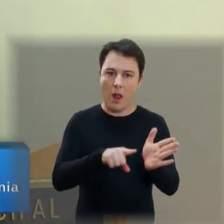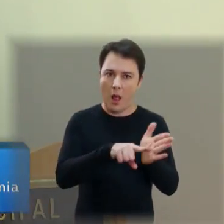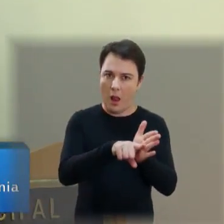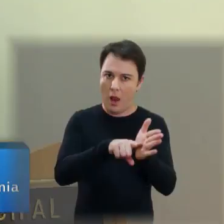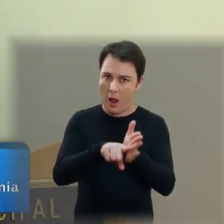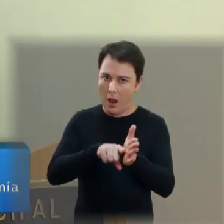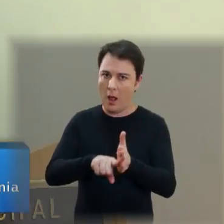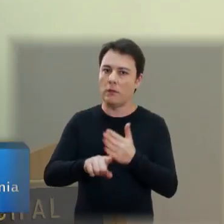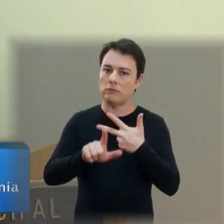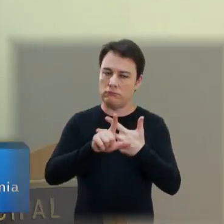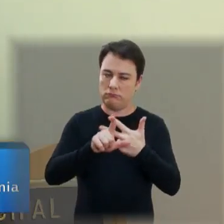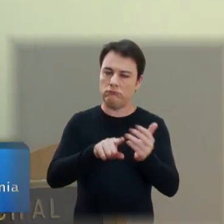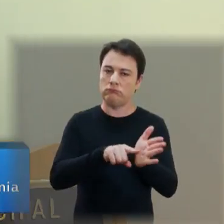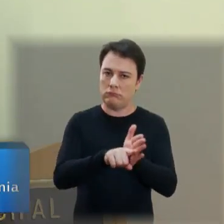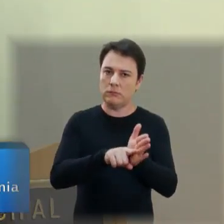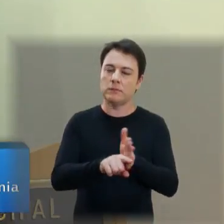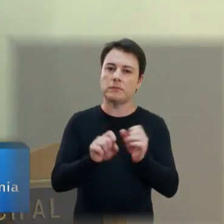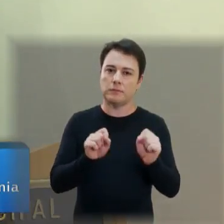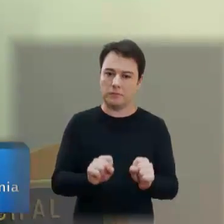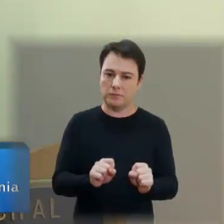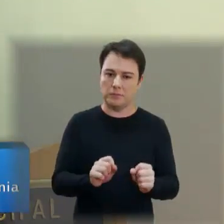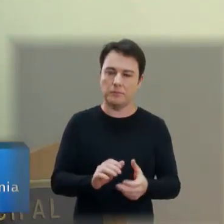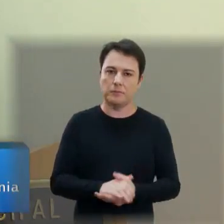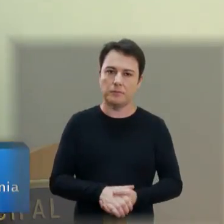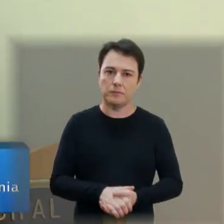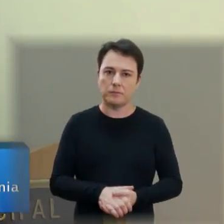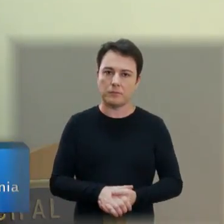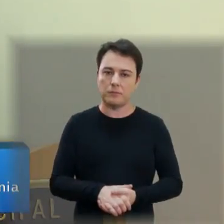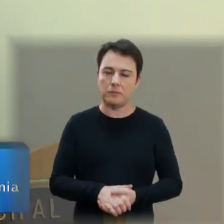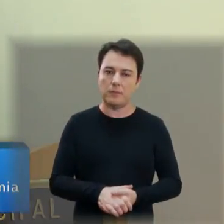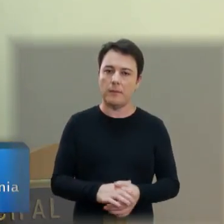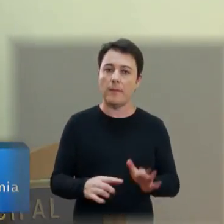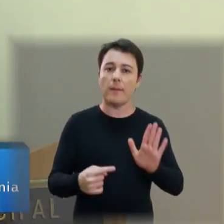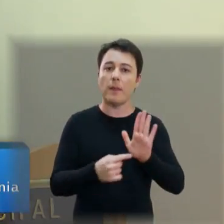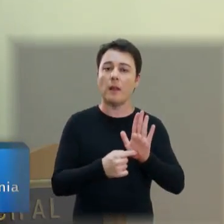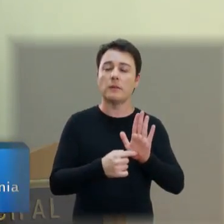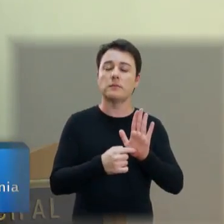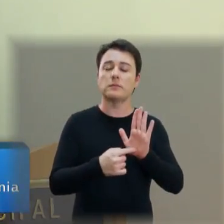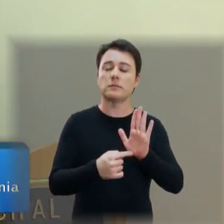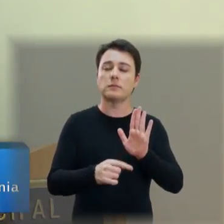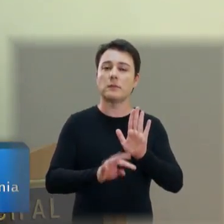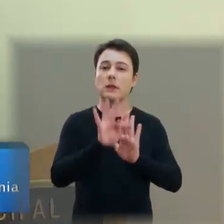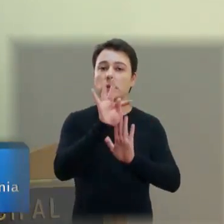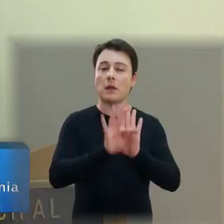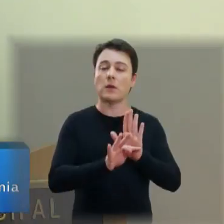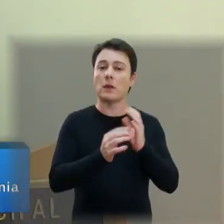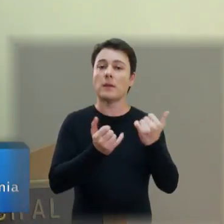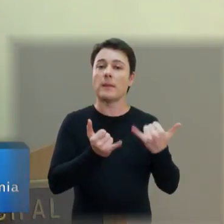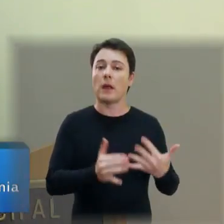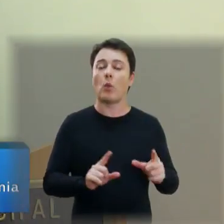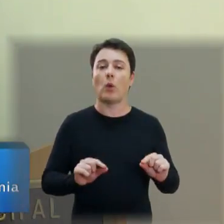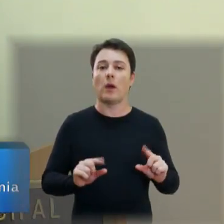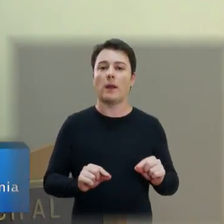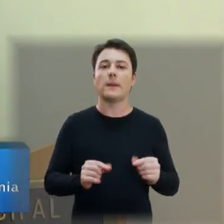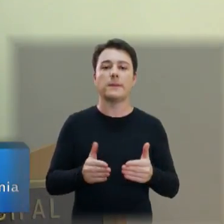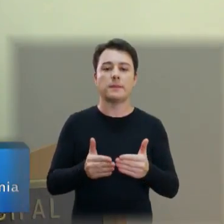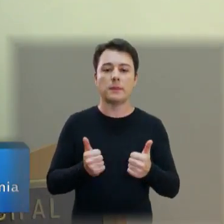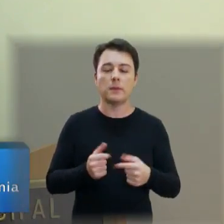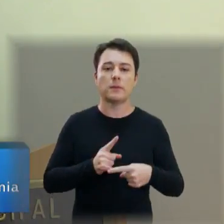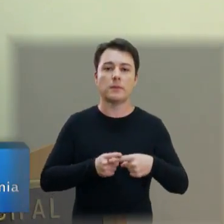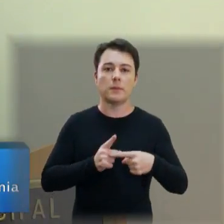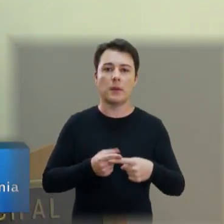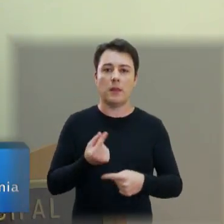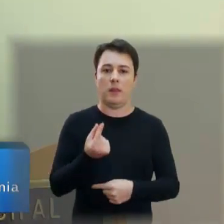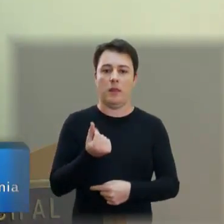Poder Legislativo. Em específico, justifica-se que a presente propositura para possibilitar a utilização de